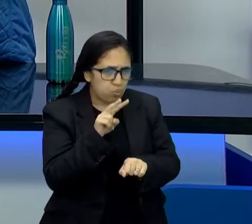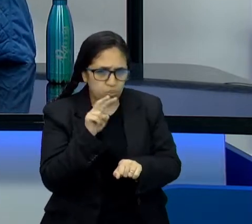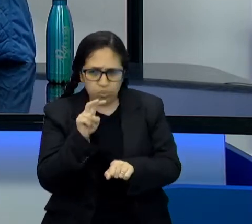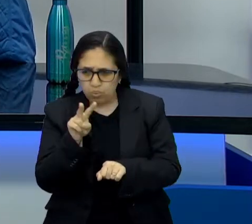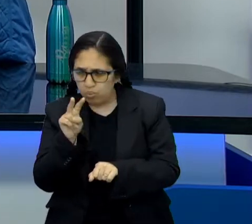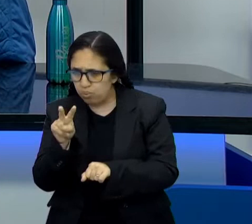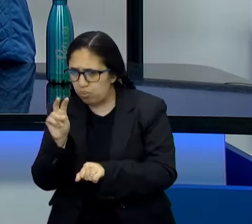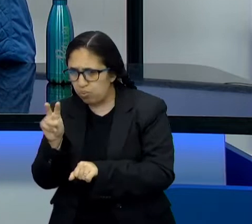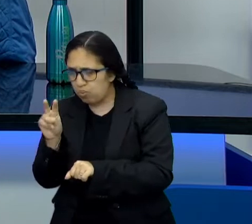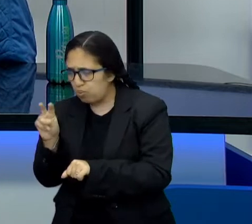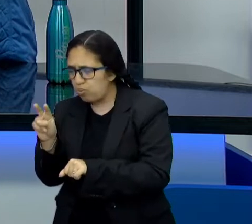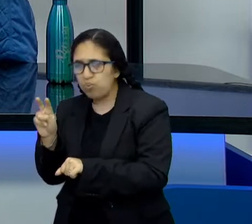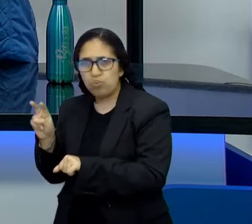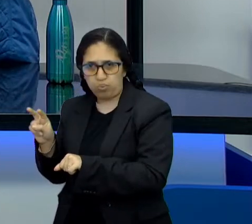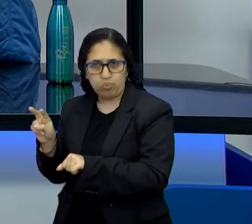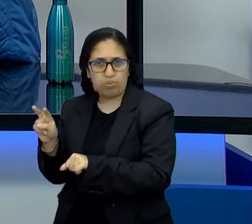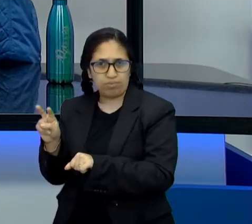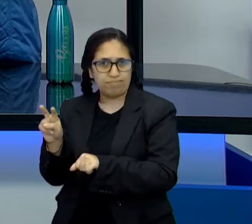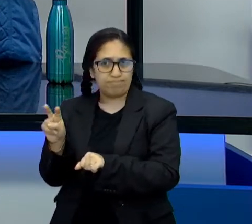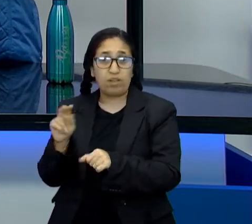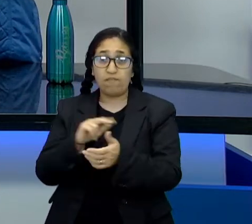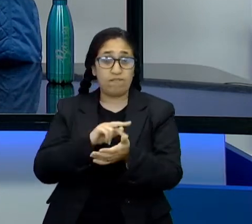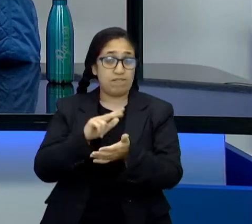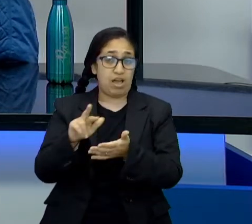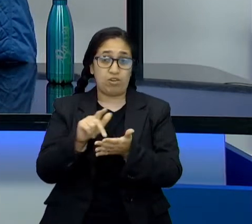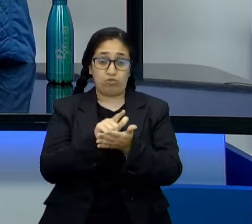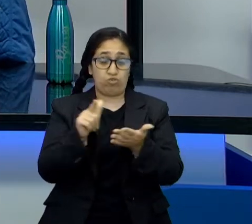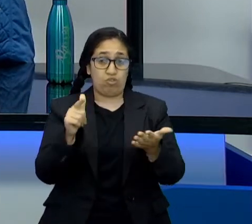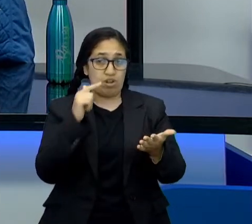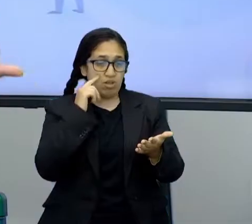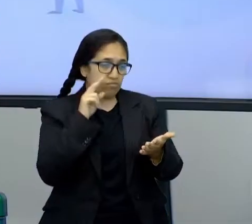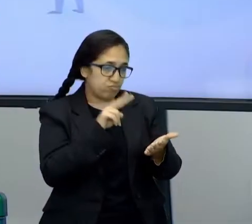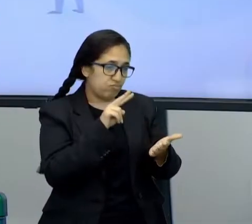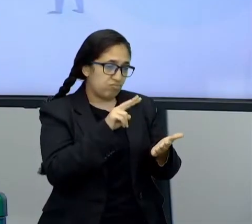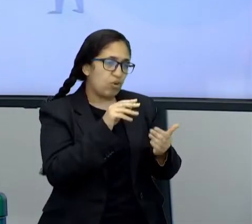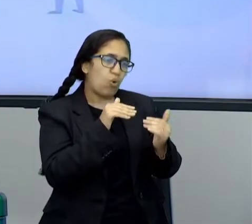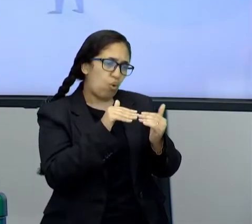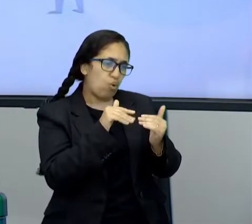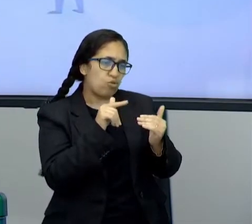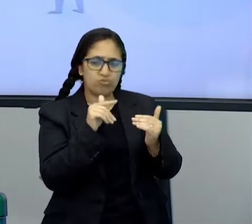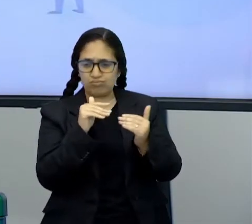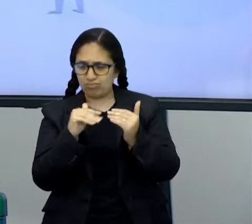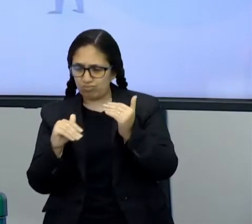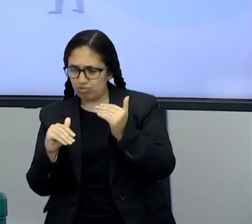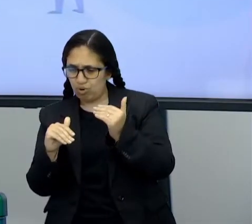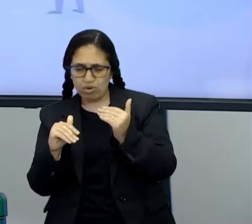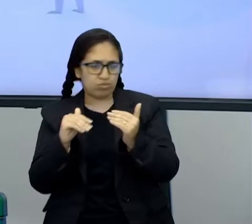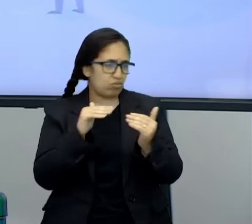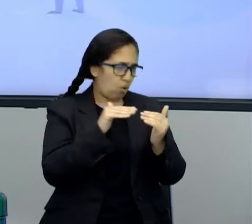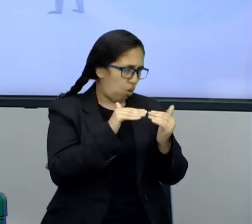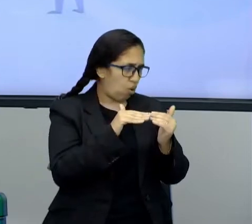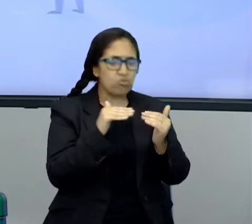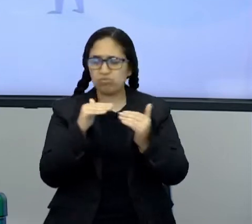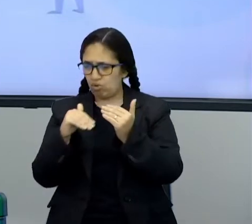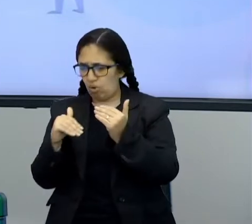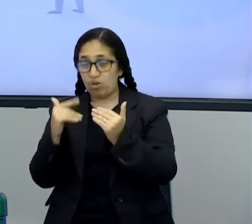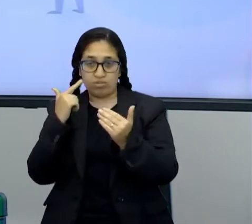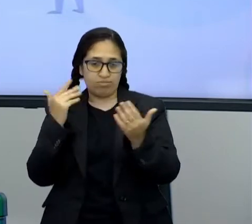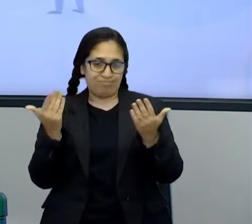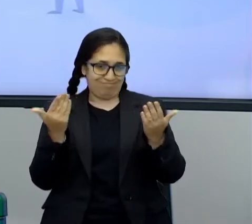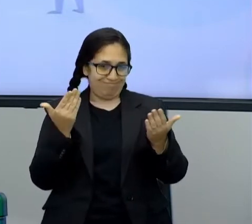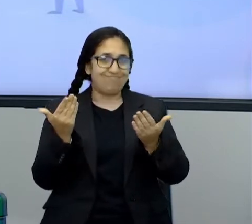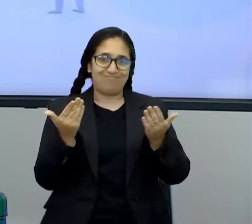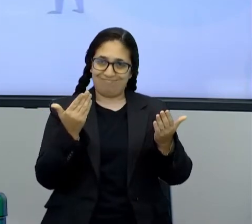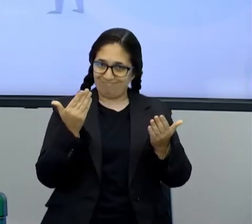eu sigo ali o que eu falo para eles. Vários jornais, os que eu concordo, o que eu não concordo ali, para eu observar, né? Fazer o contraponto,